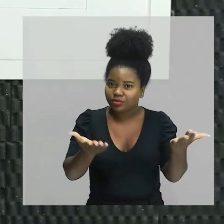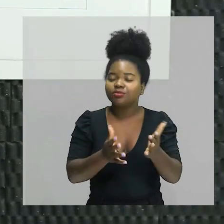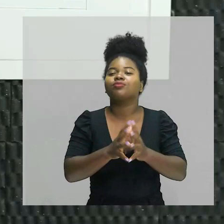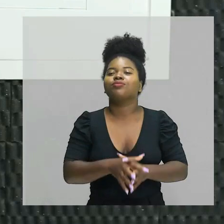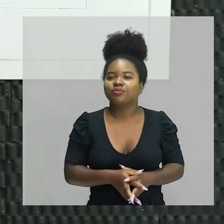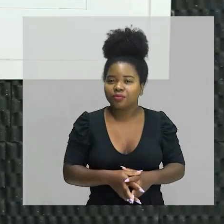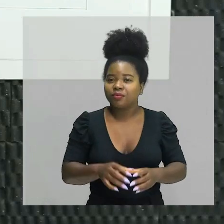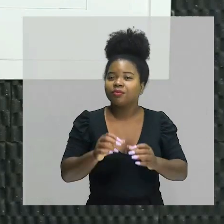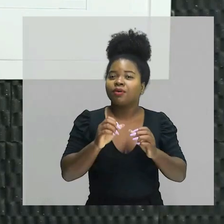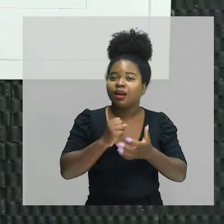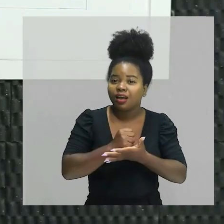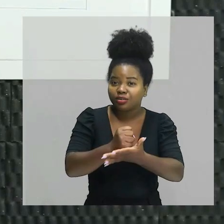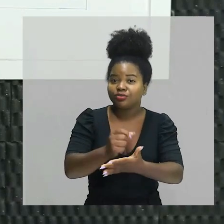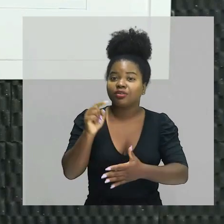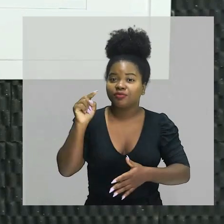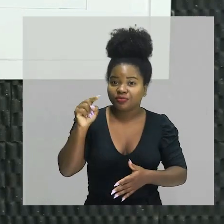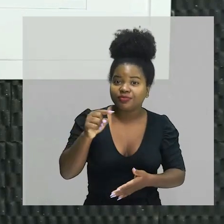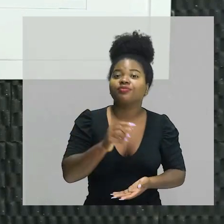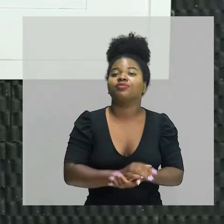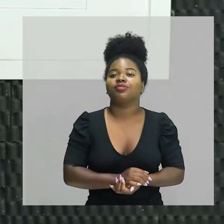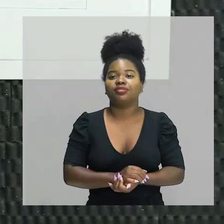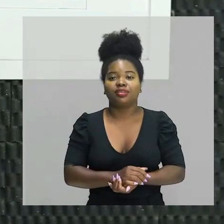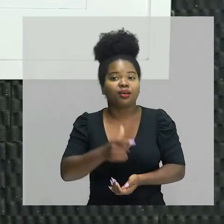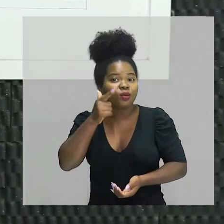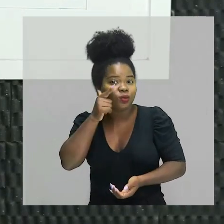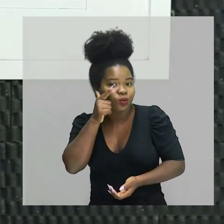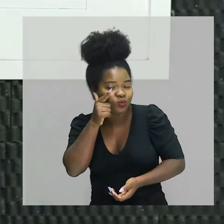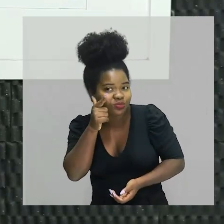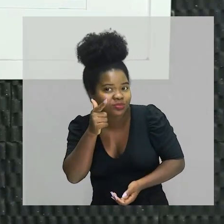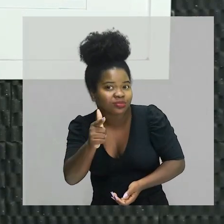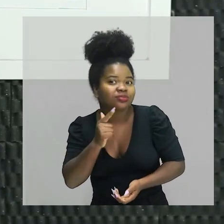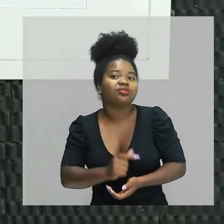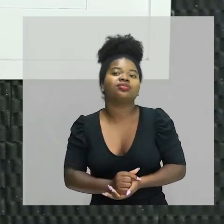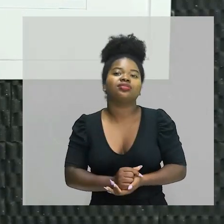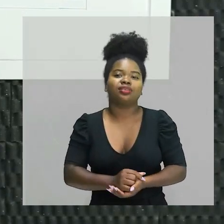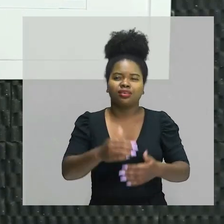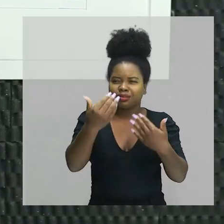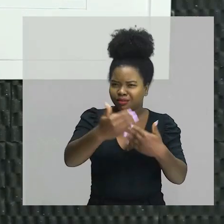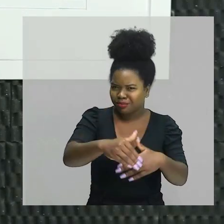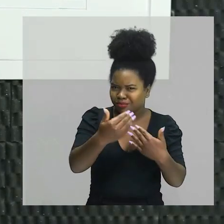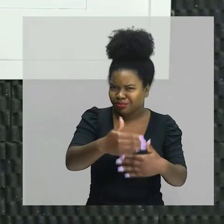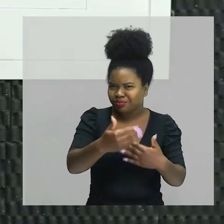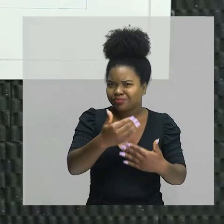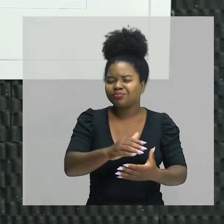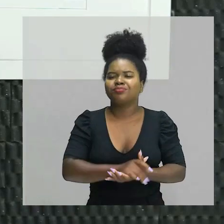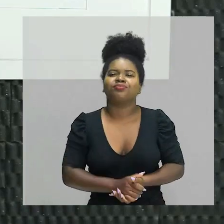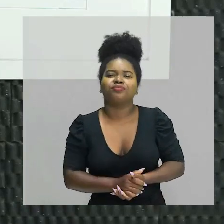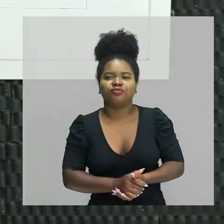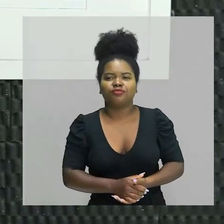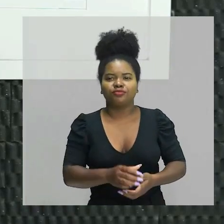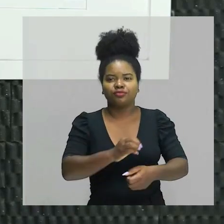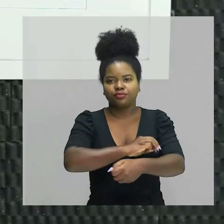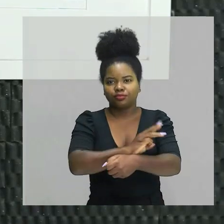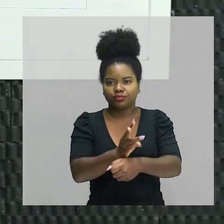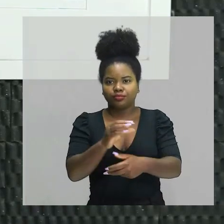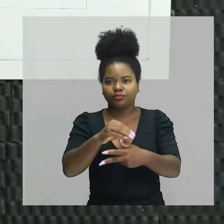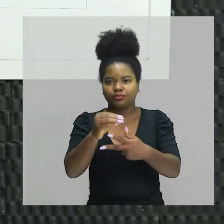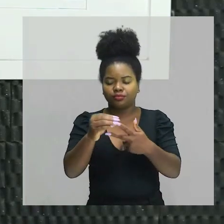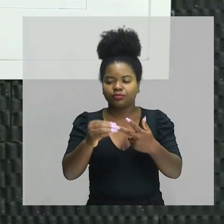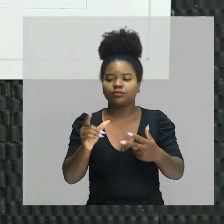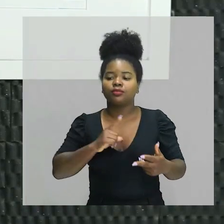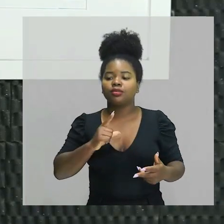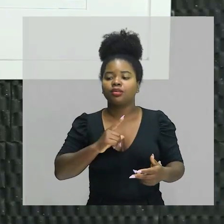preparatório da UEMA e do Enem, tá? Preparando aqui os vídeos bacanas para vocês sobre os assuntos que mais caem na prova do